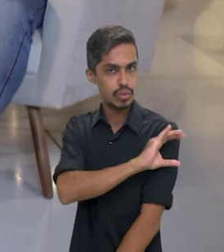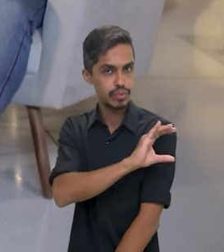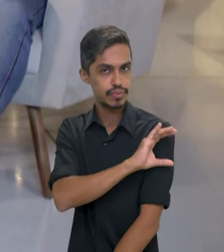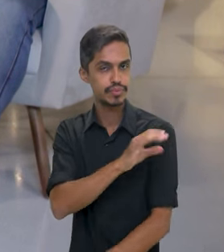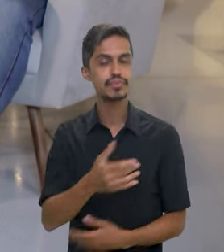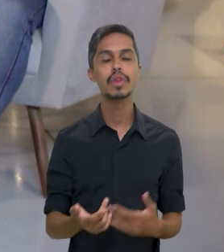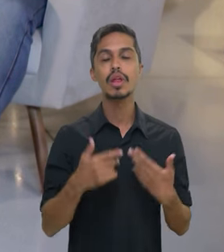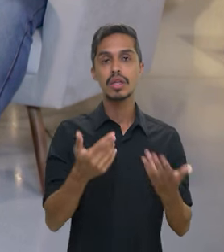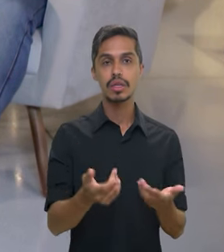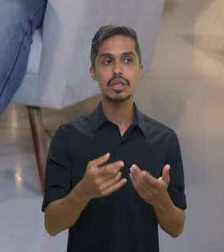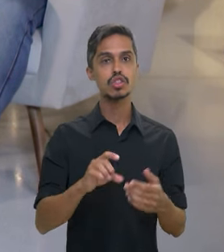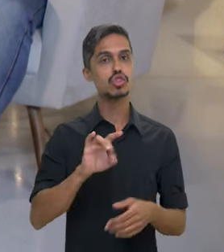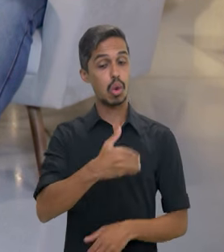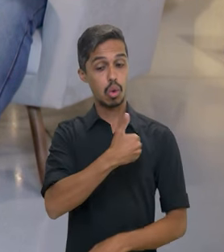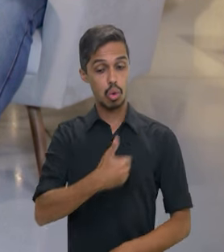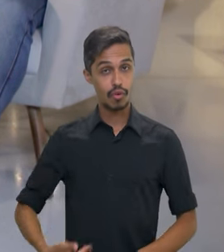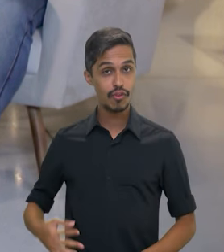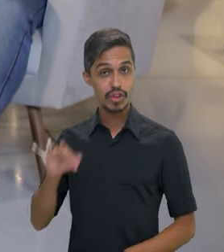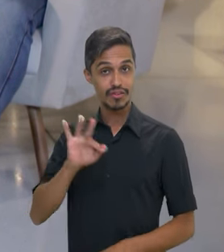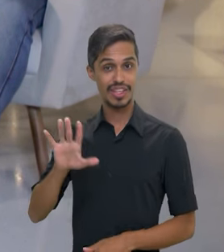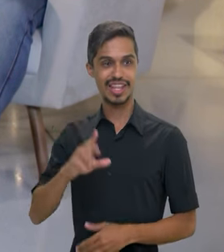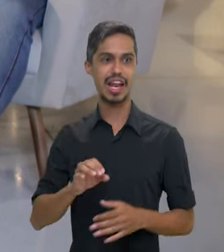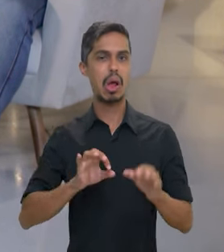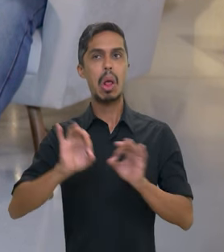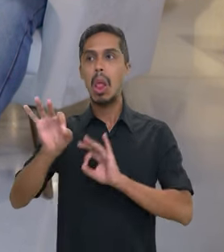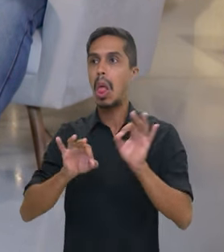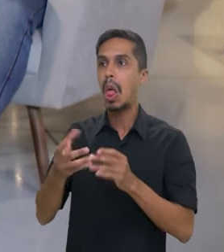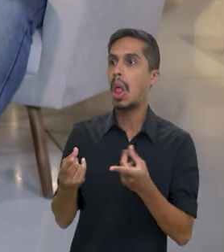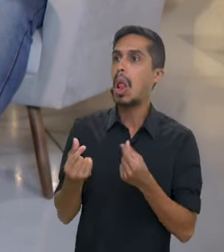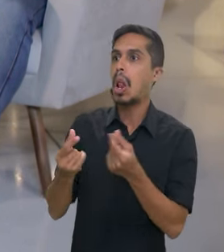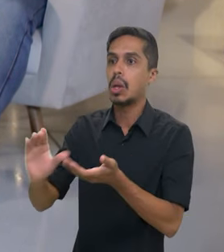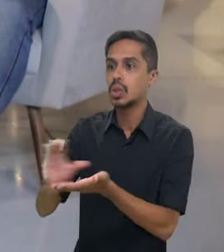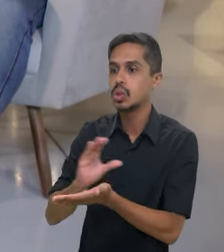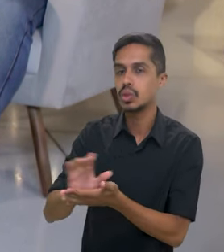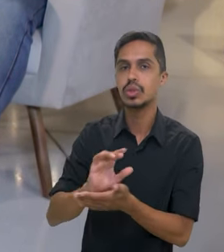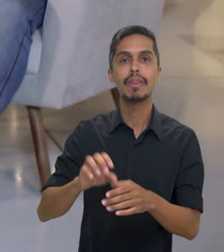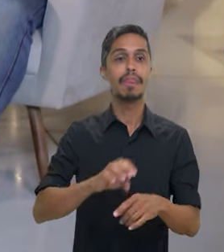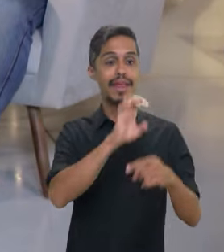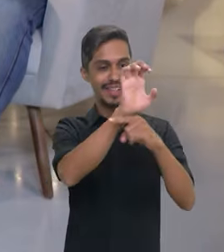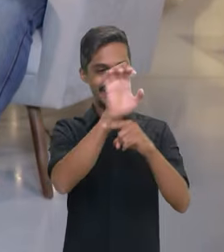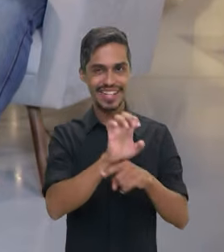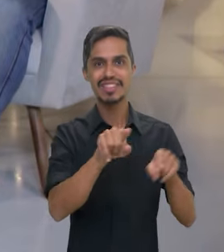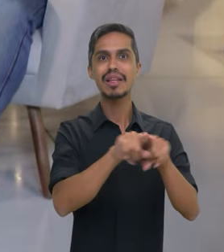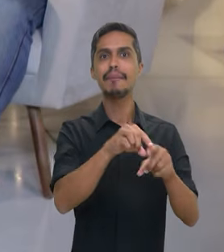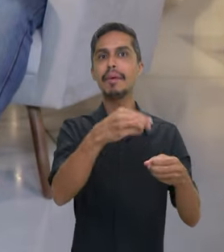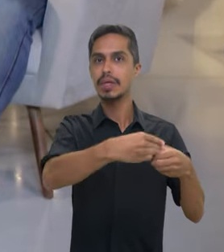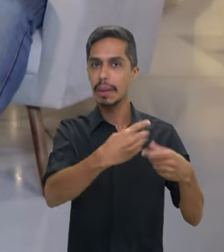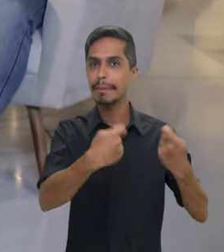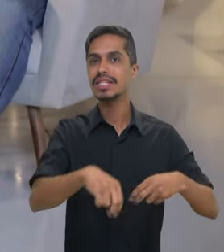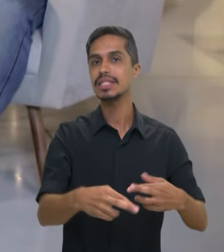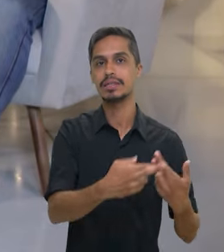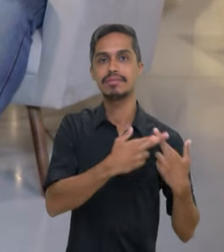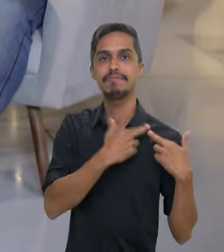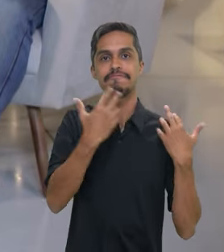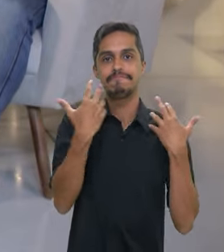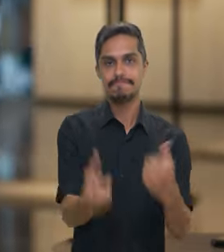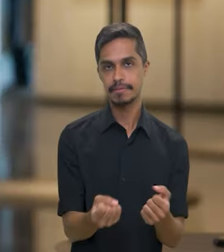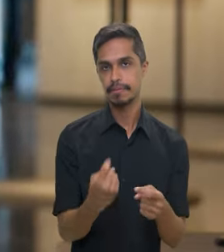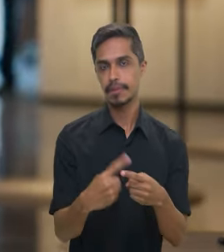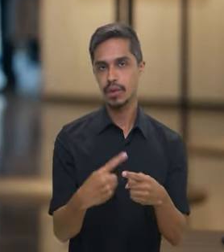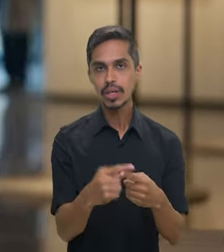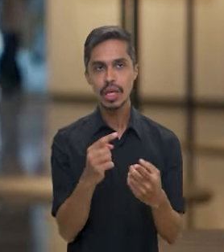Não é apenas o governo federal que deve aportar recursos. Estados e municípios também precisam se responsabilizar.